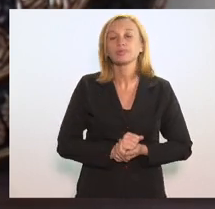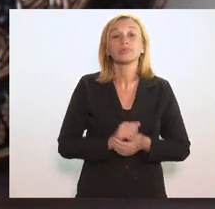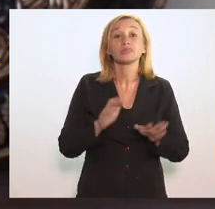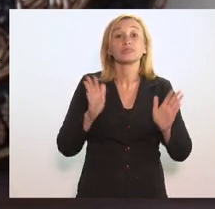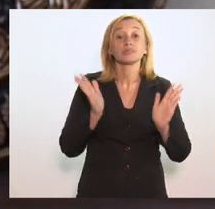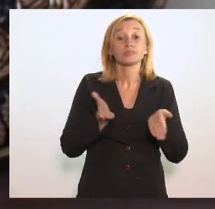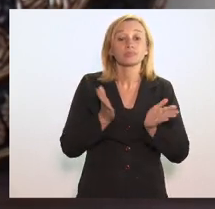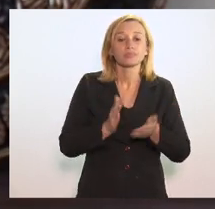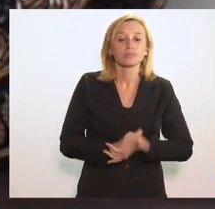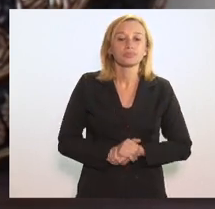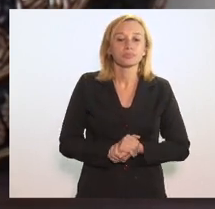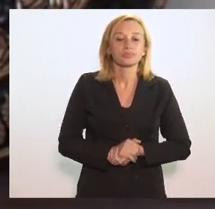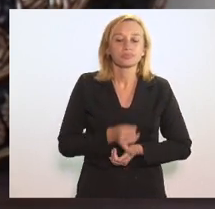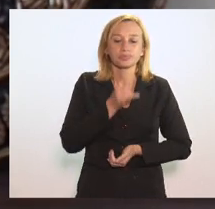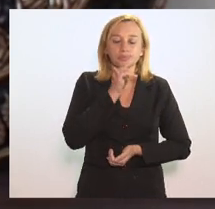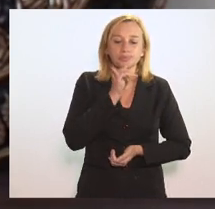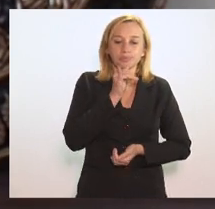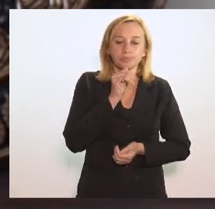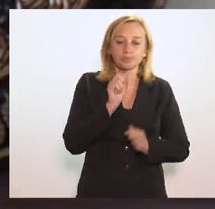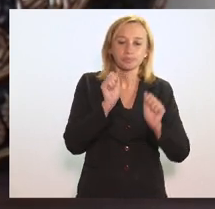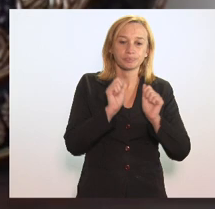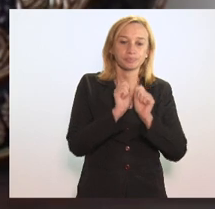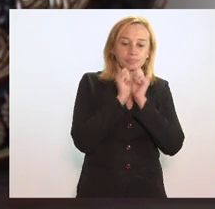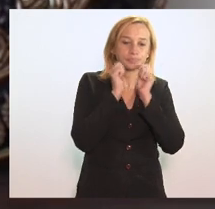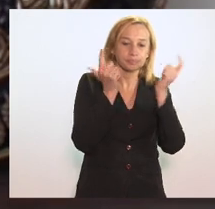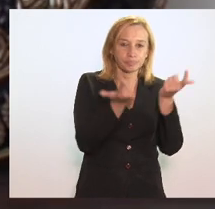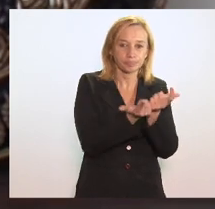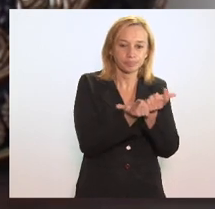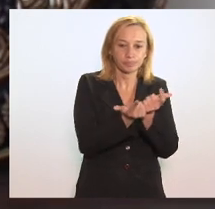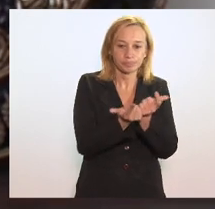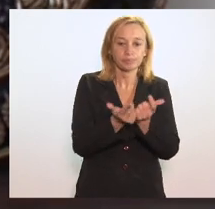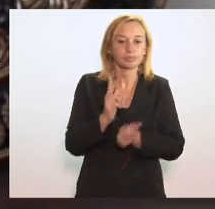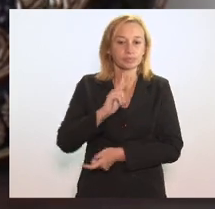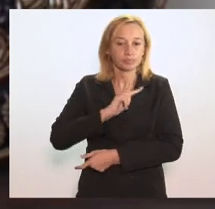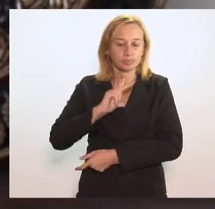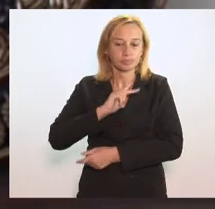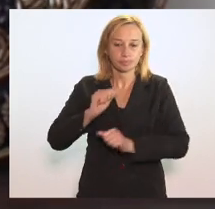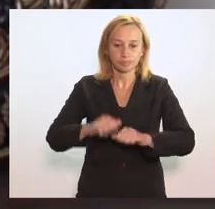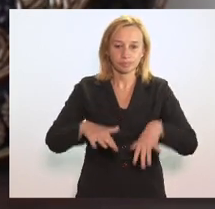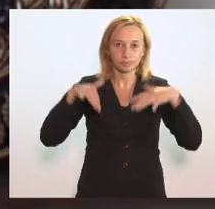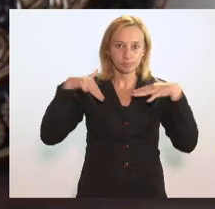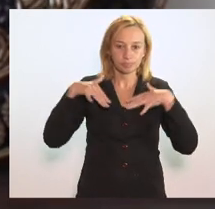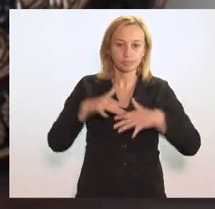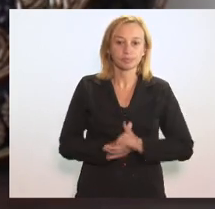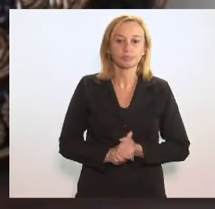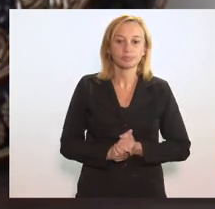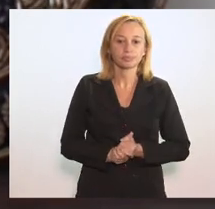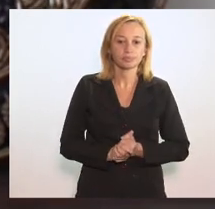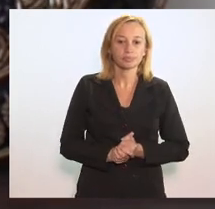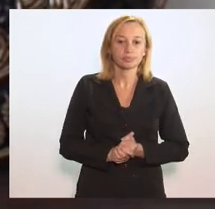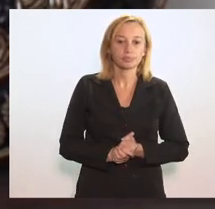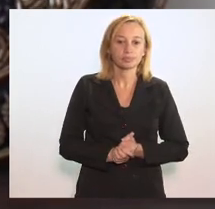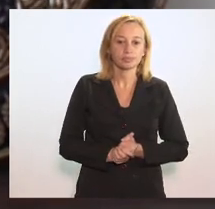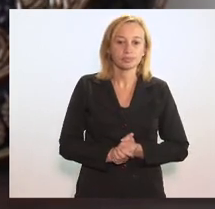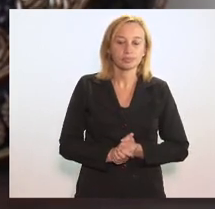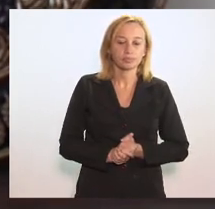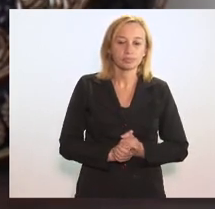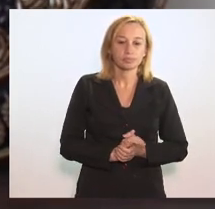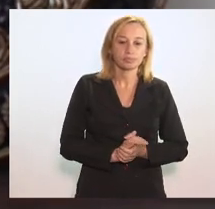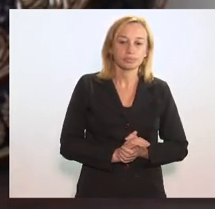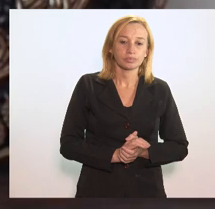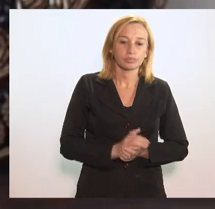Agora, por exemplo, a Assembleia Legislativa, aí o próprio plenário está com boa